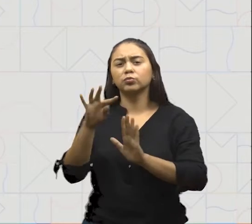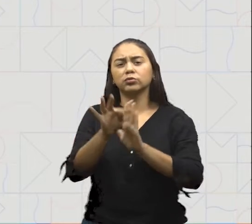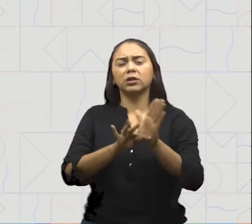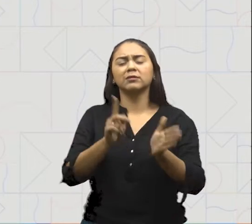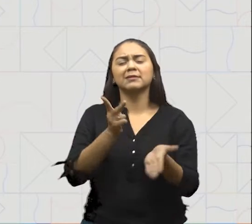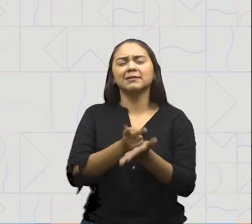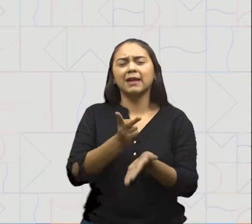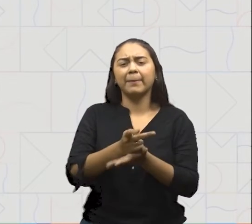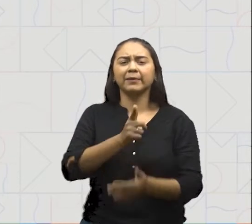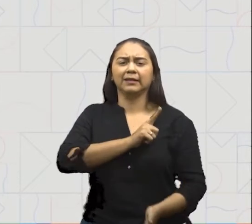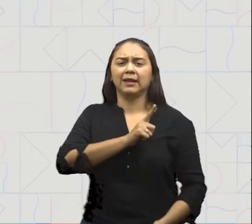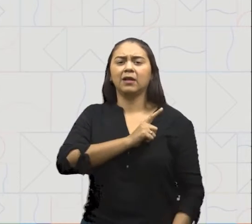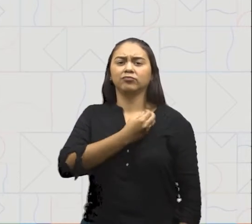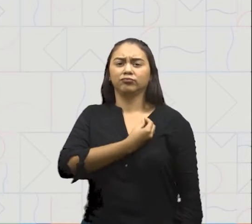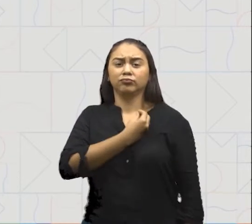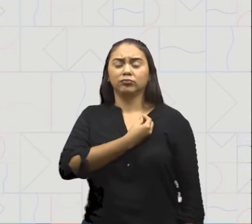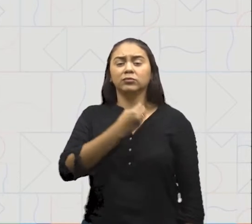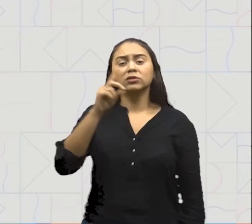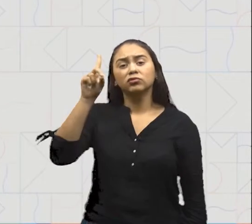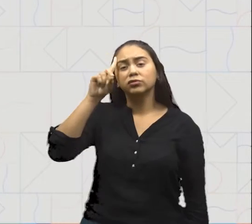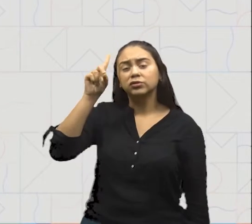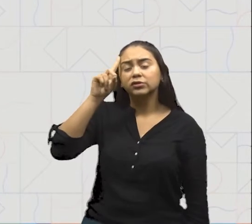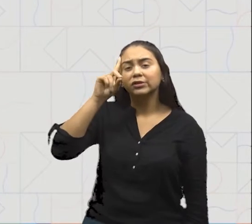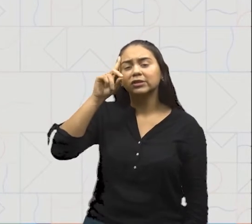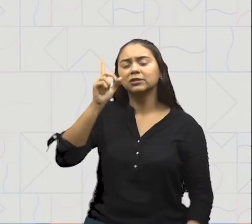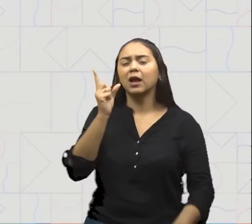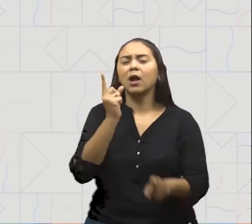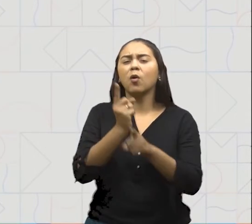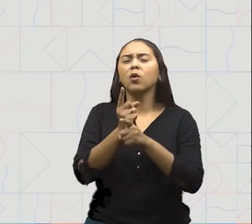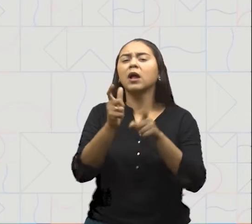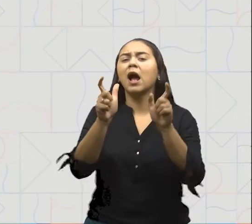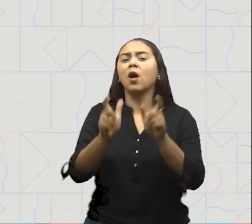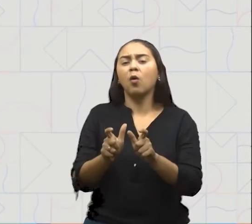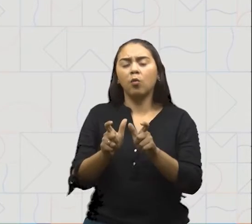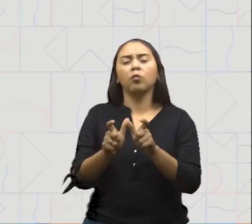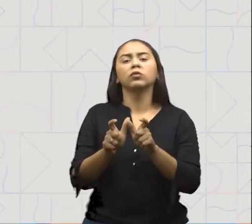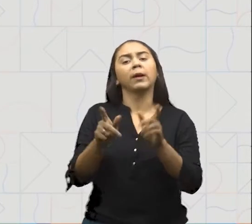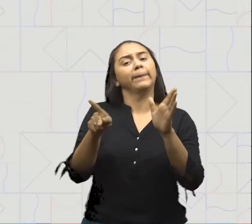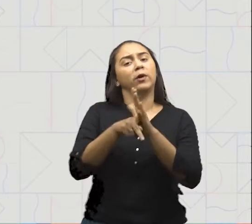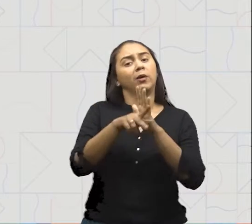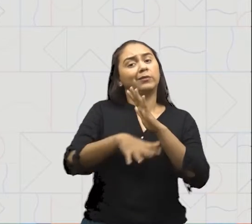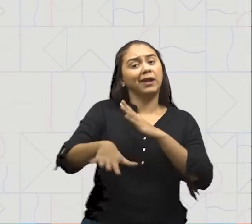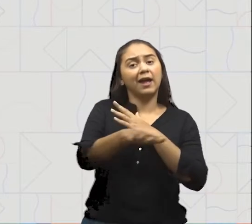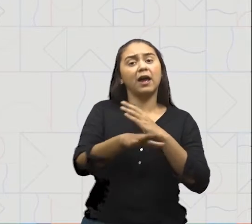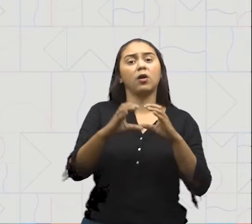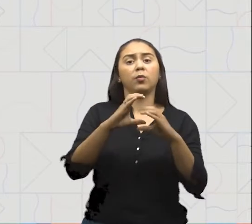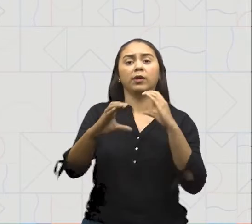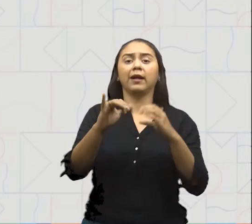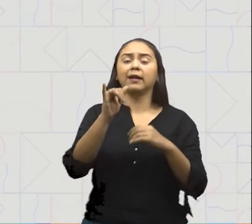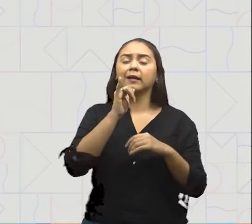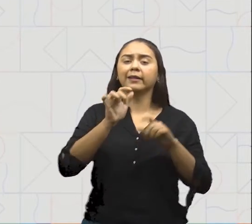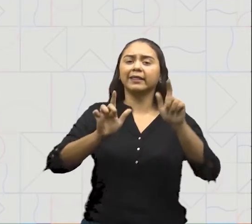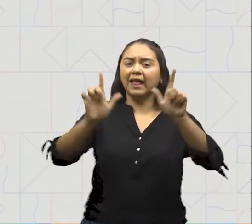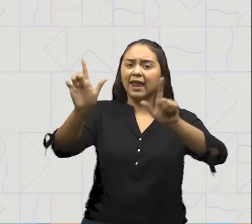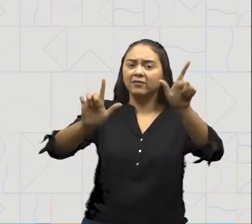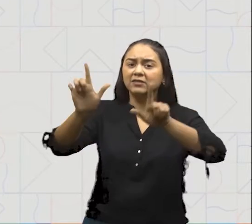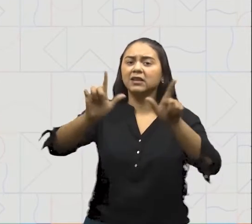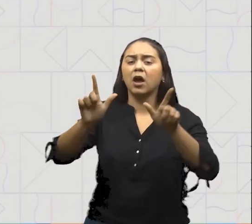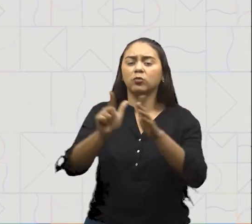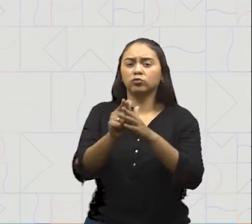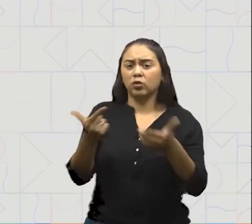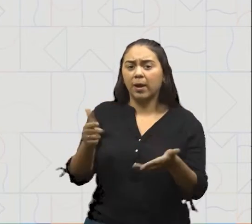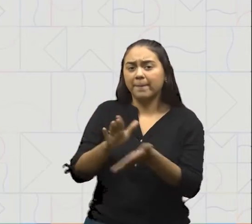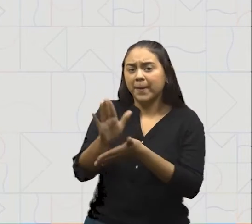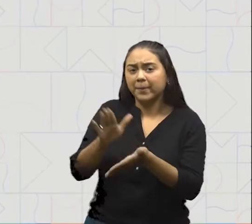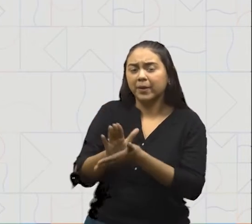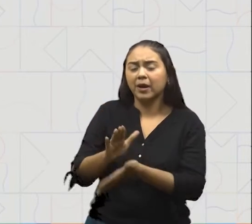presente em nosso dia a dia e é encontrada principalmente nos meios de comunicação, como televisão, jornais